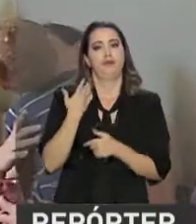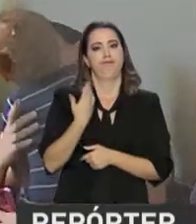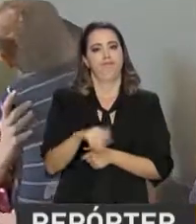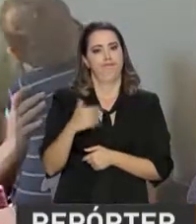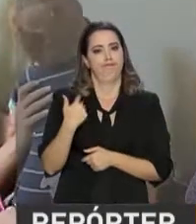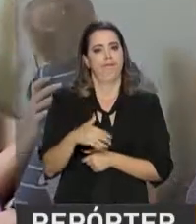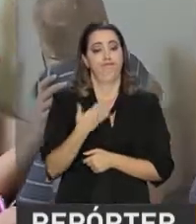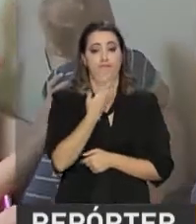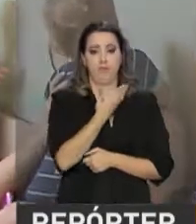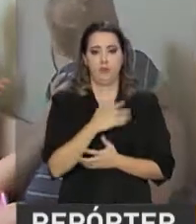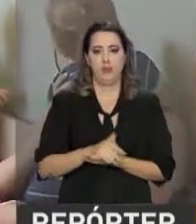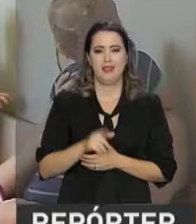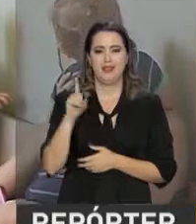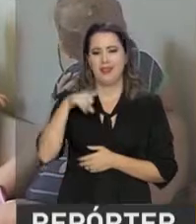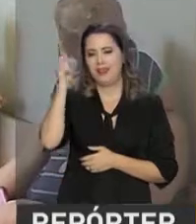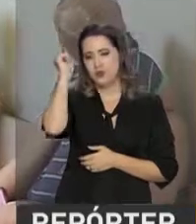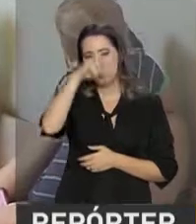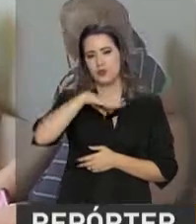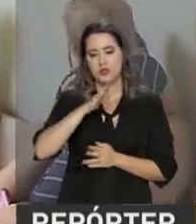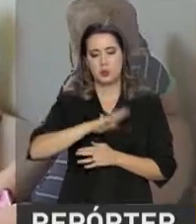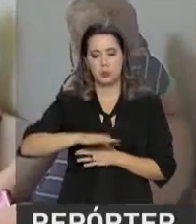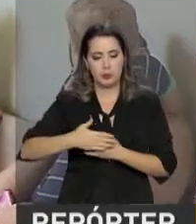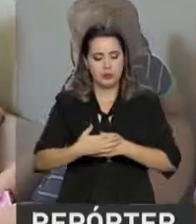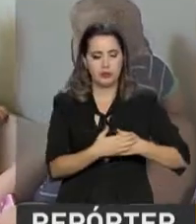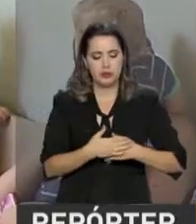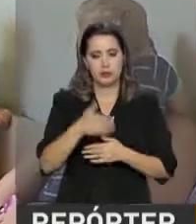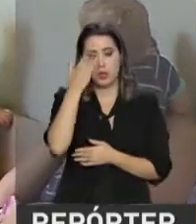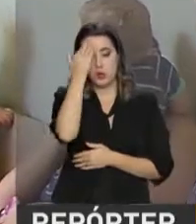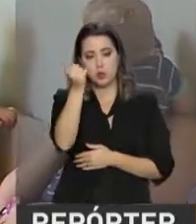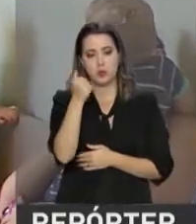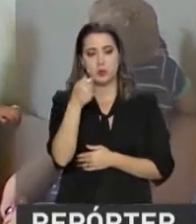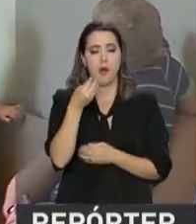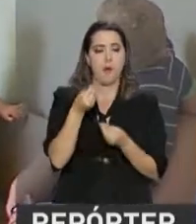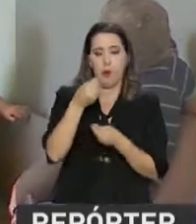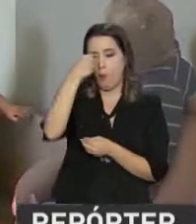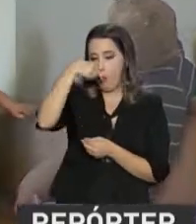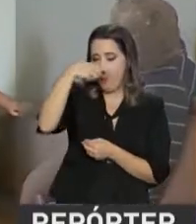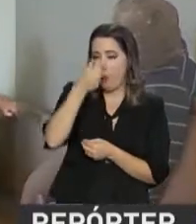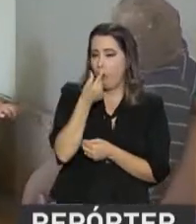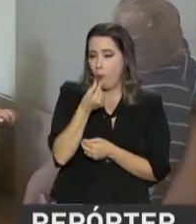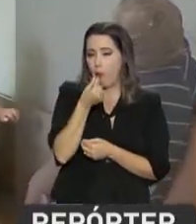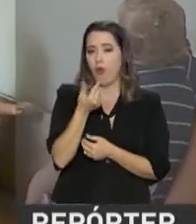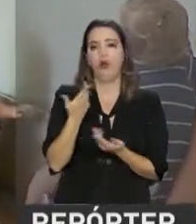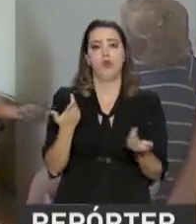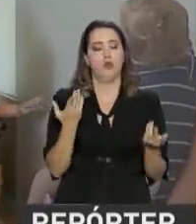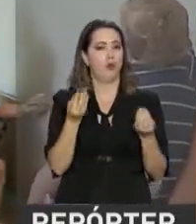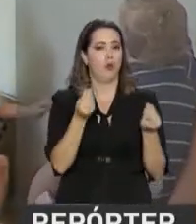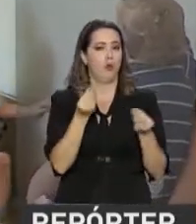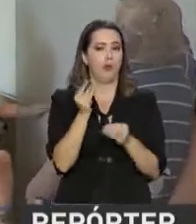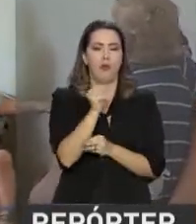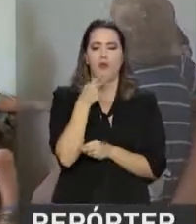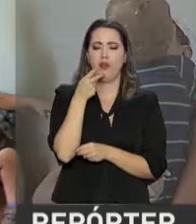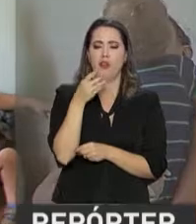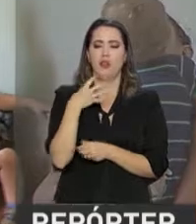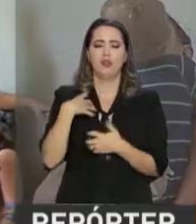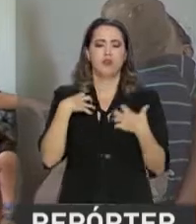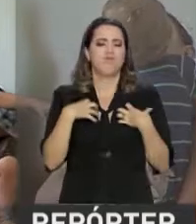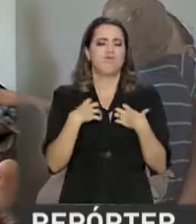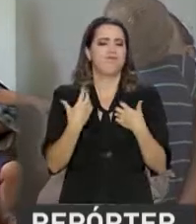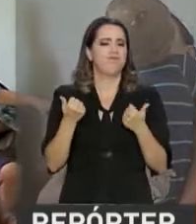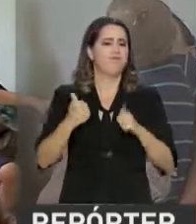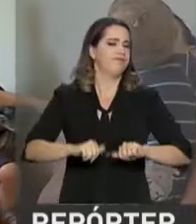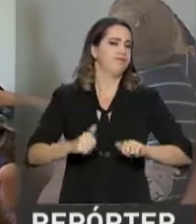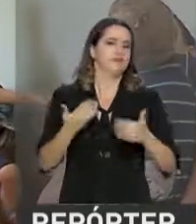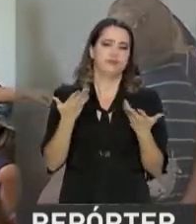muito difícil, ainda mais pequenininho, às vezes não sabe assoar o nariz, não sabe direito falar o que está acontecendo com ele, então